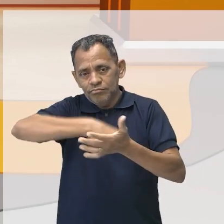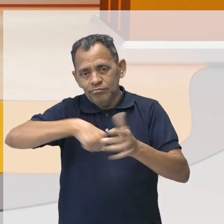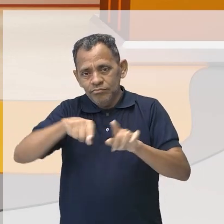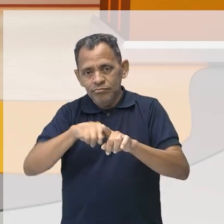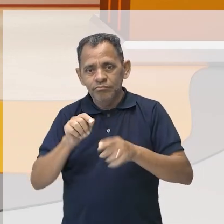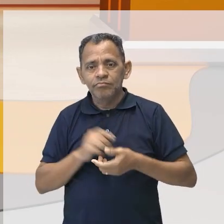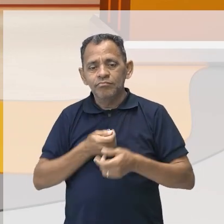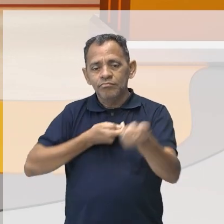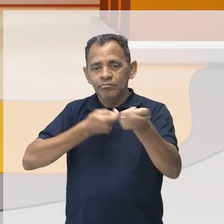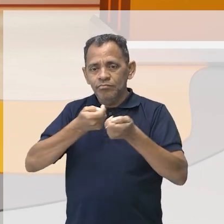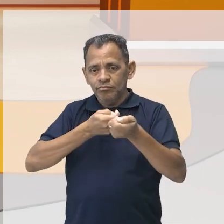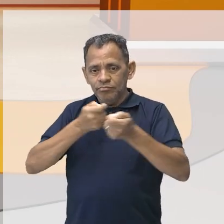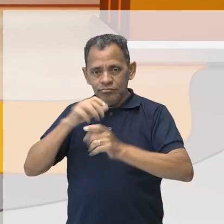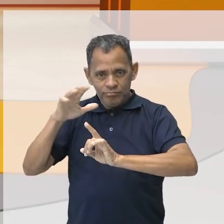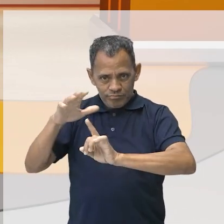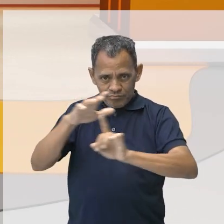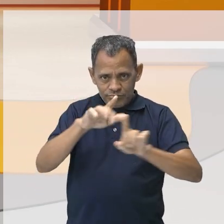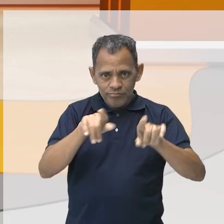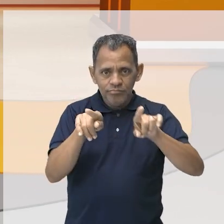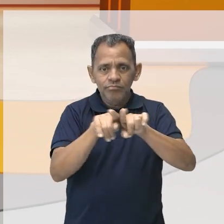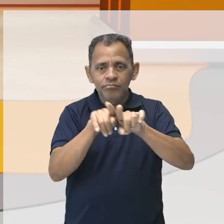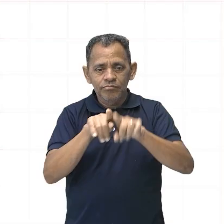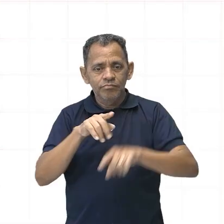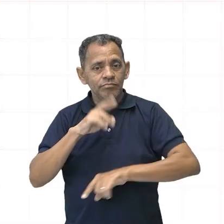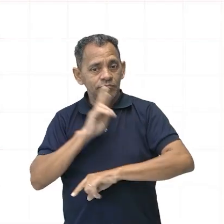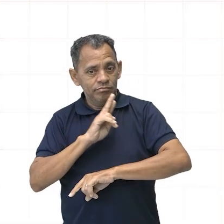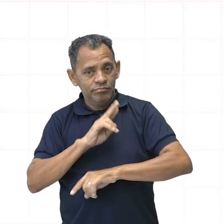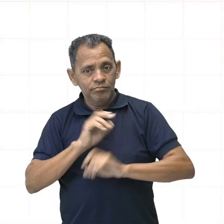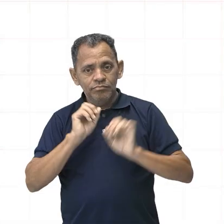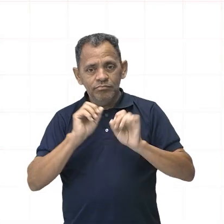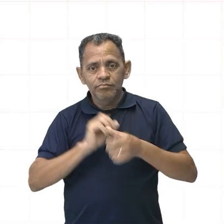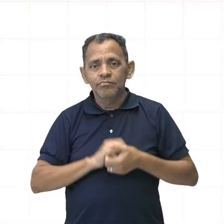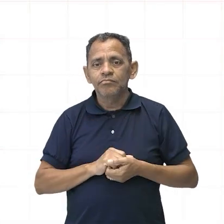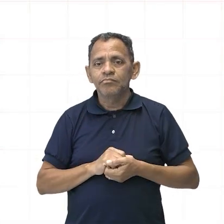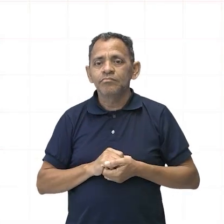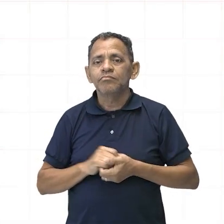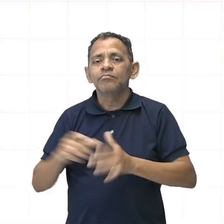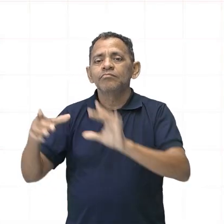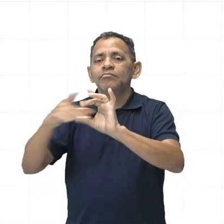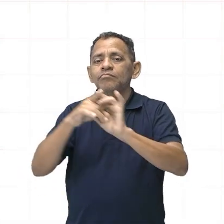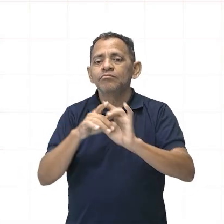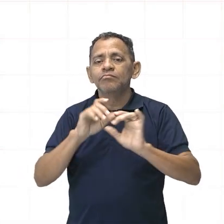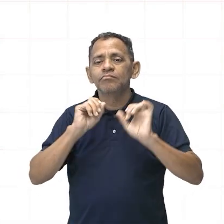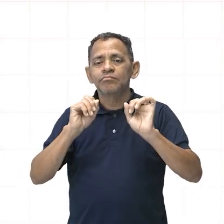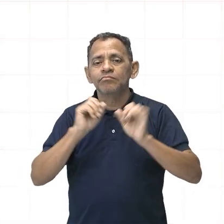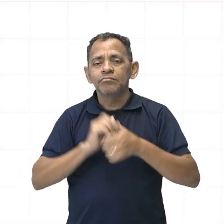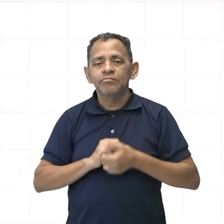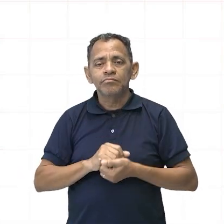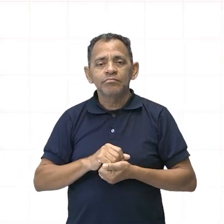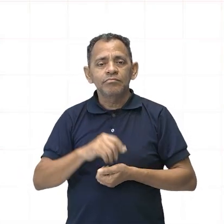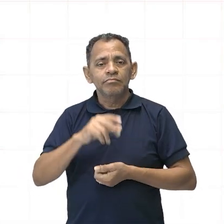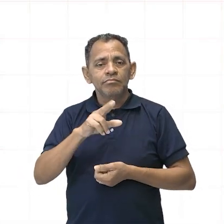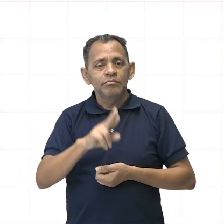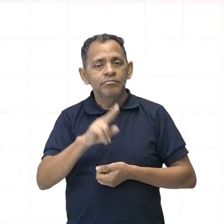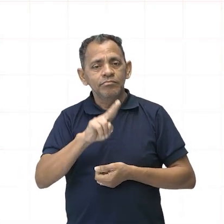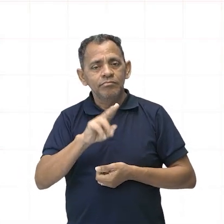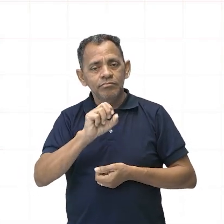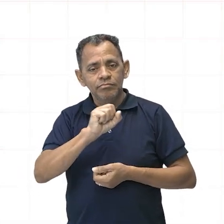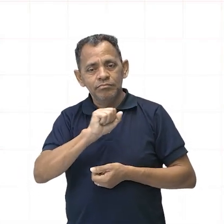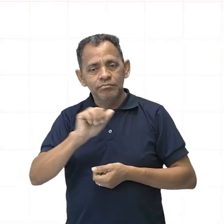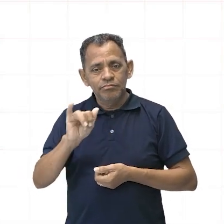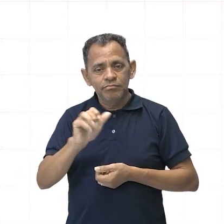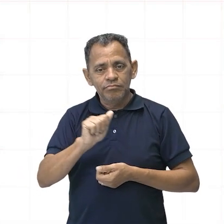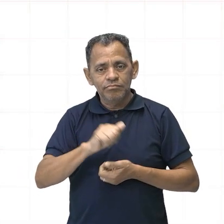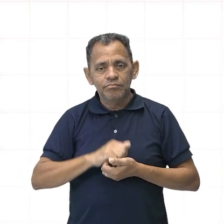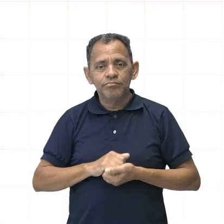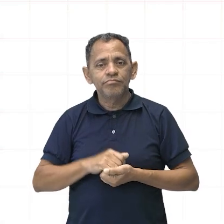aí através dessa influência também da Rússia, né, vai estar muito ligada ao quê? A Rússia, gente, sempre